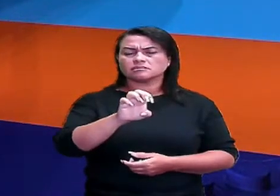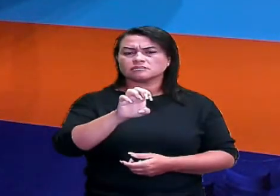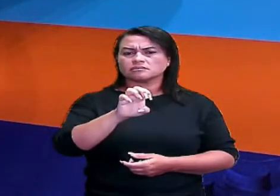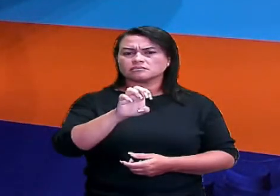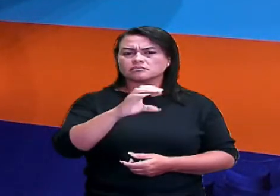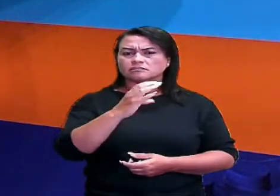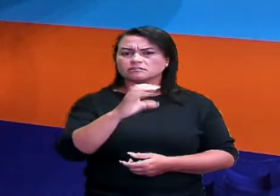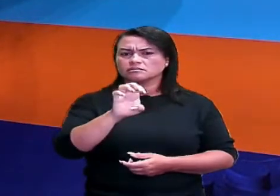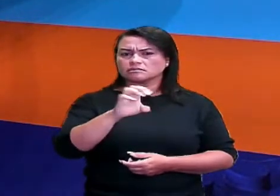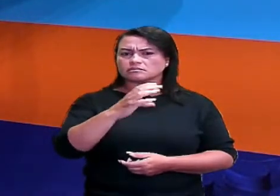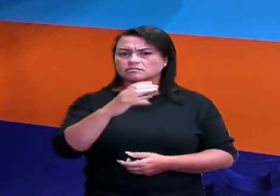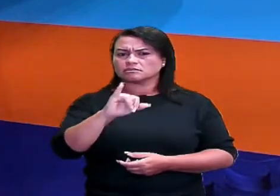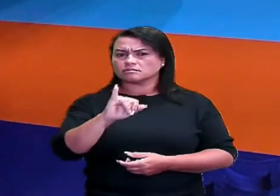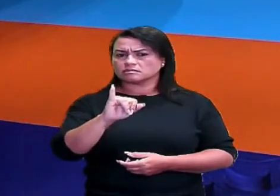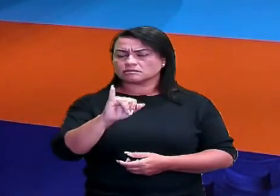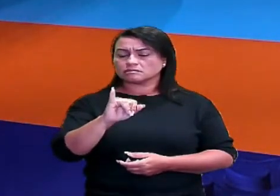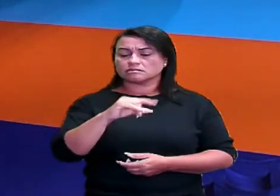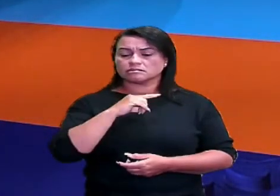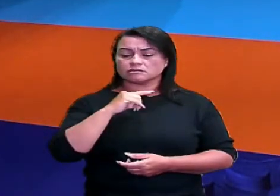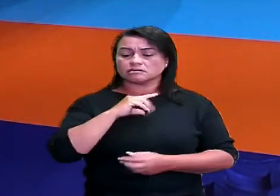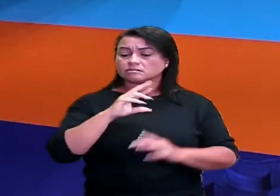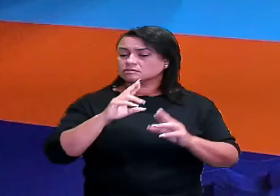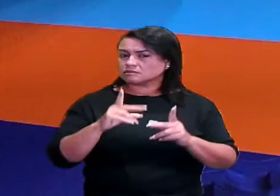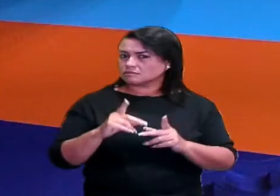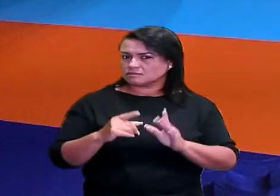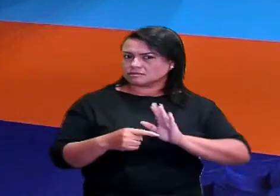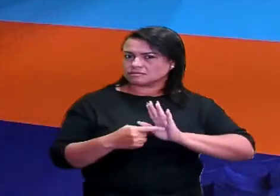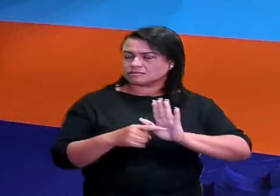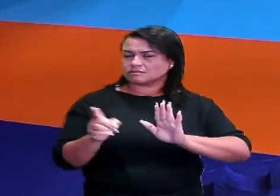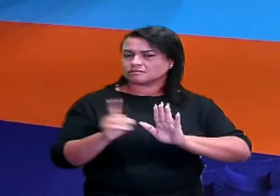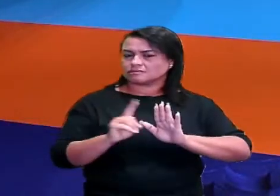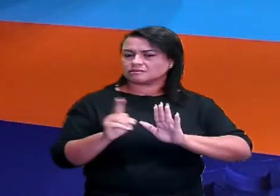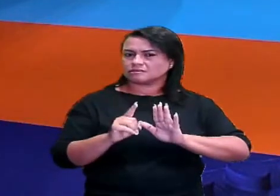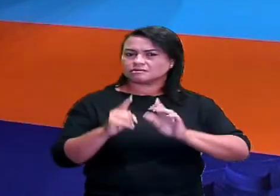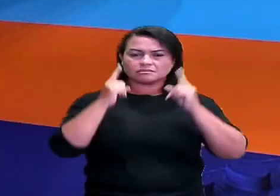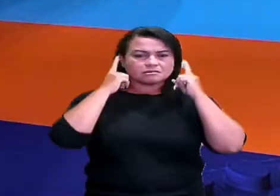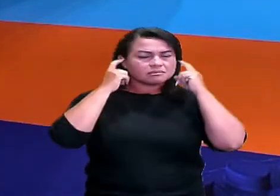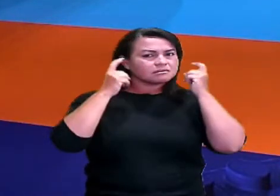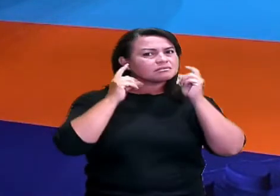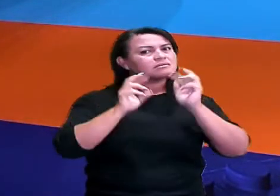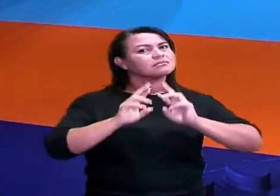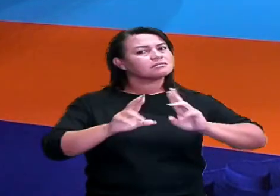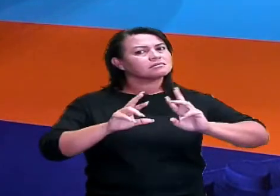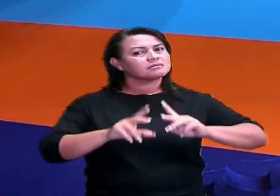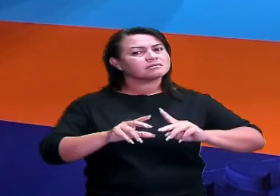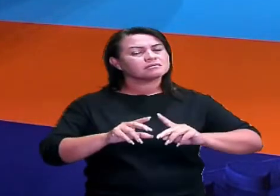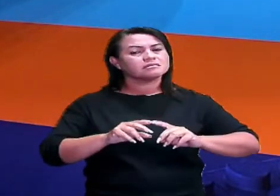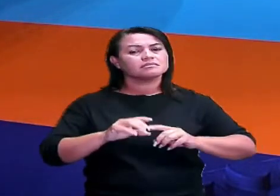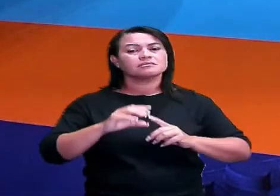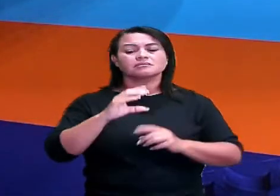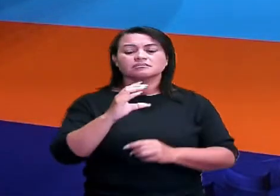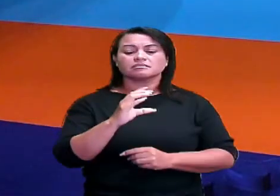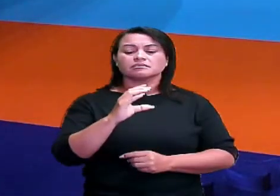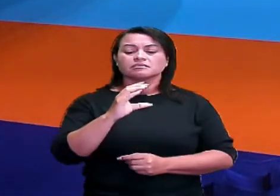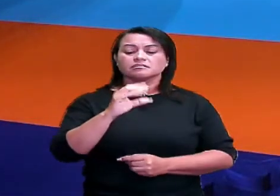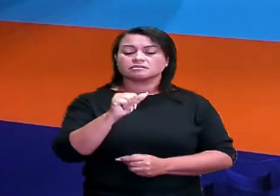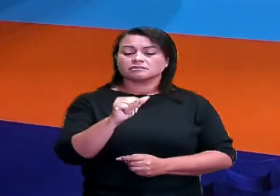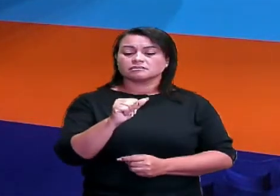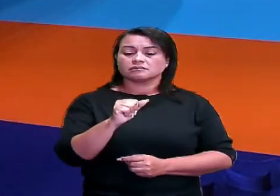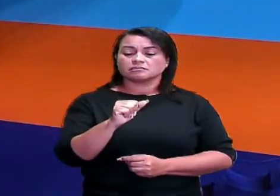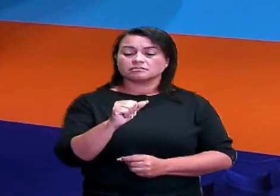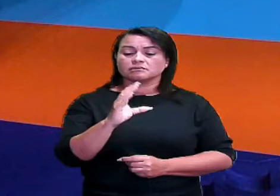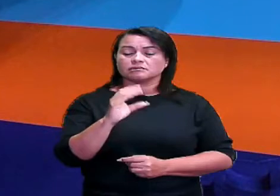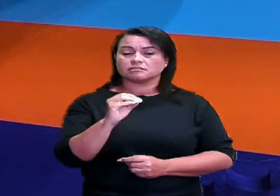aqui, ó, no sé e no si, não está apresentando o mesmo som do K, aqui, ó, K,